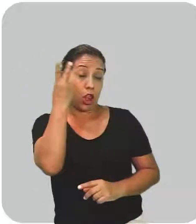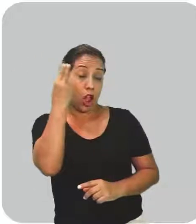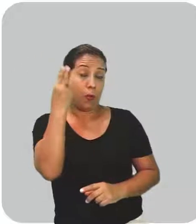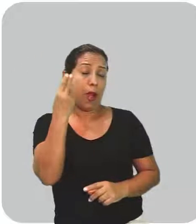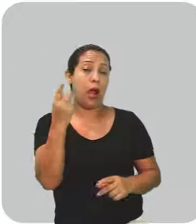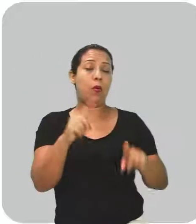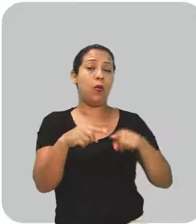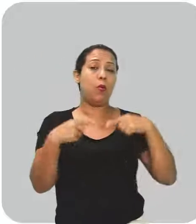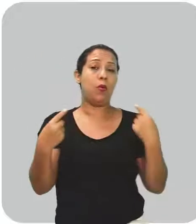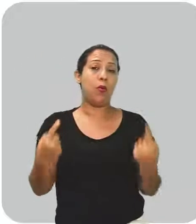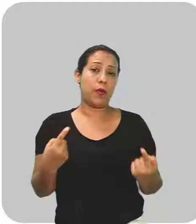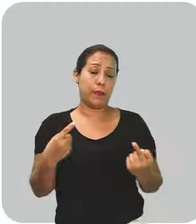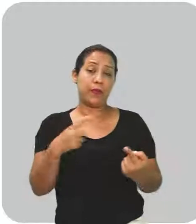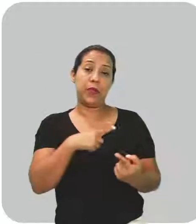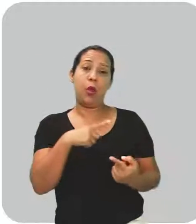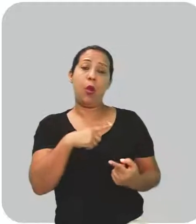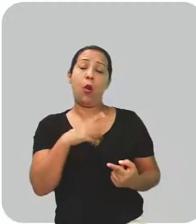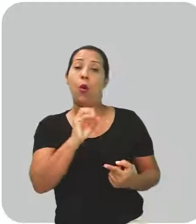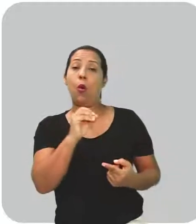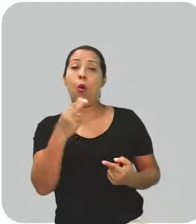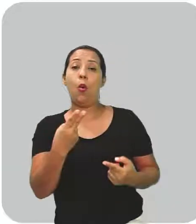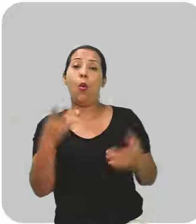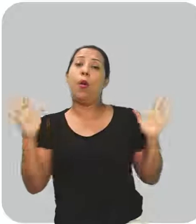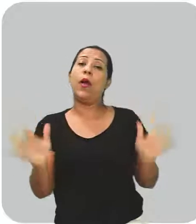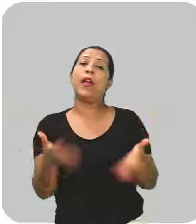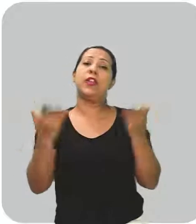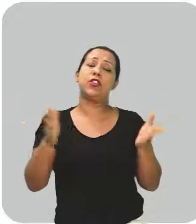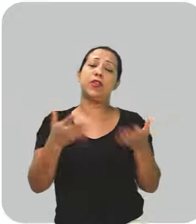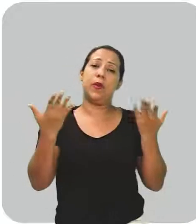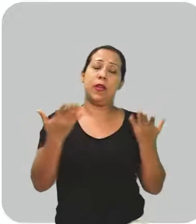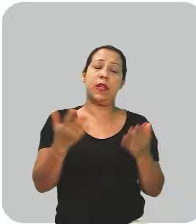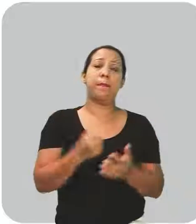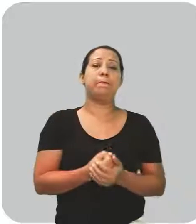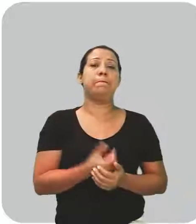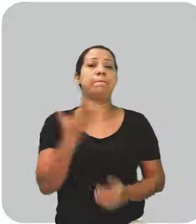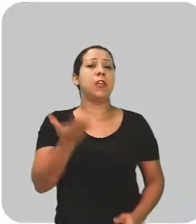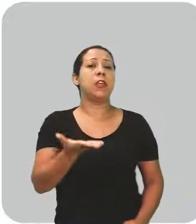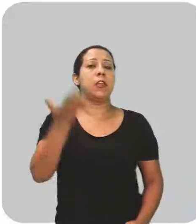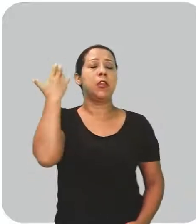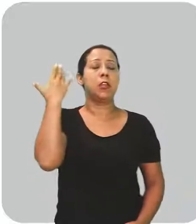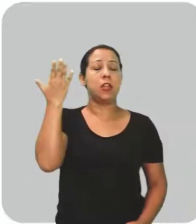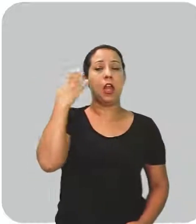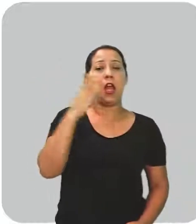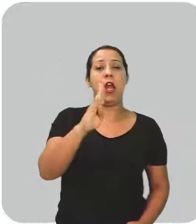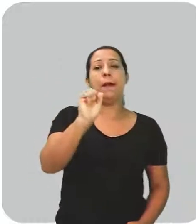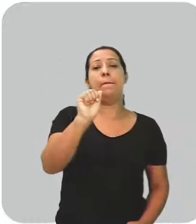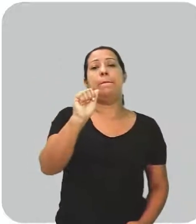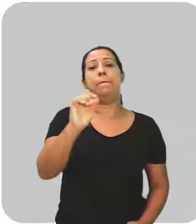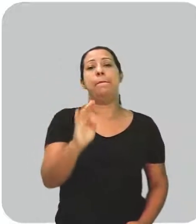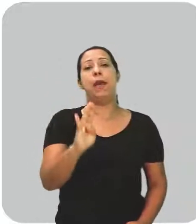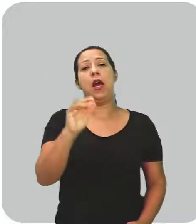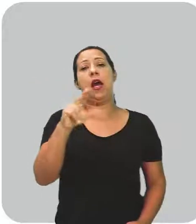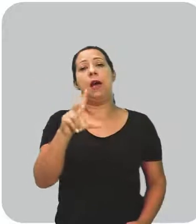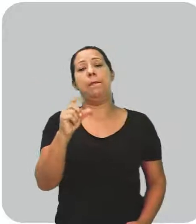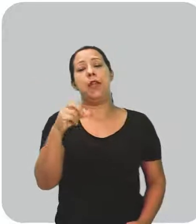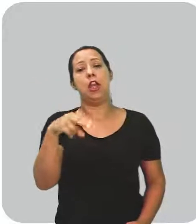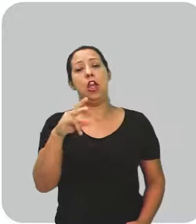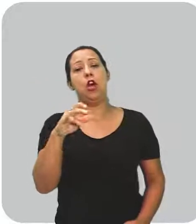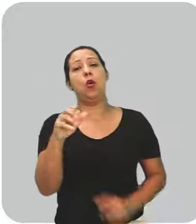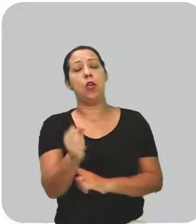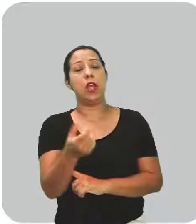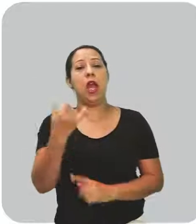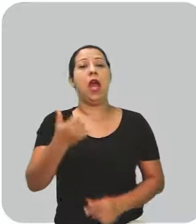mesmo estimulada. Na Babilônia, 500 anos antes de Cristo, a cerveja era oferta